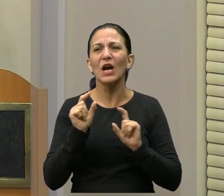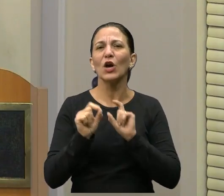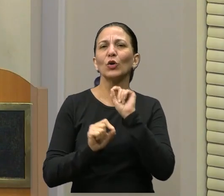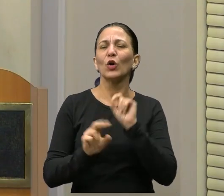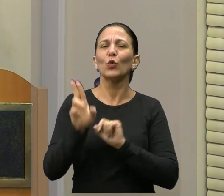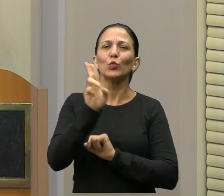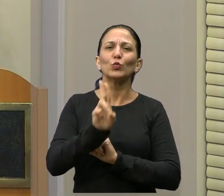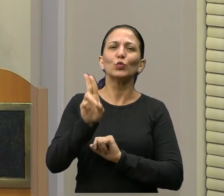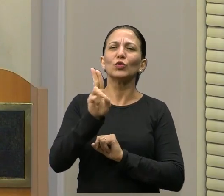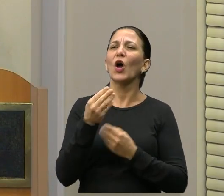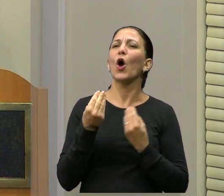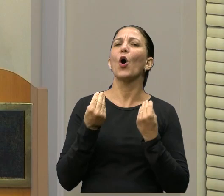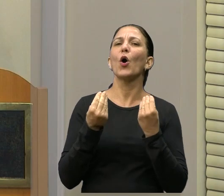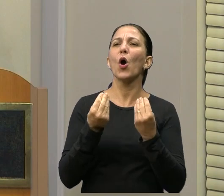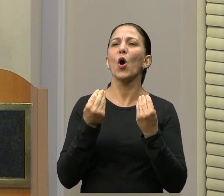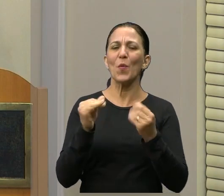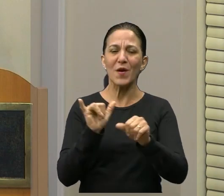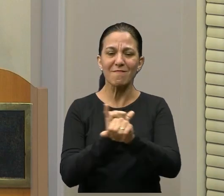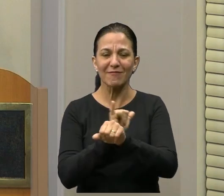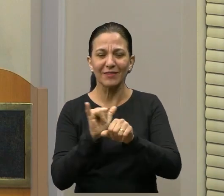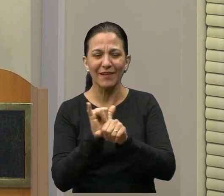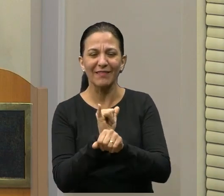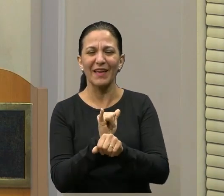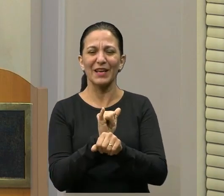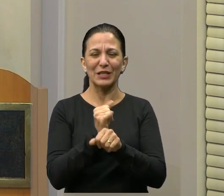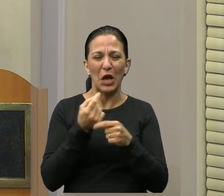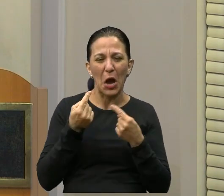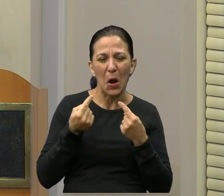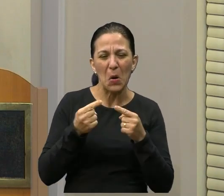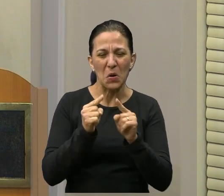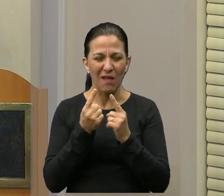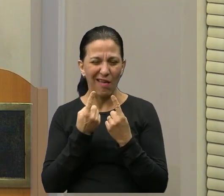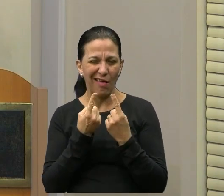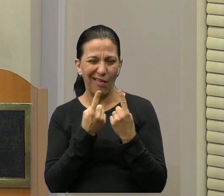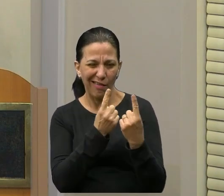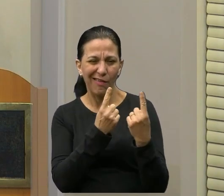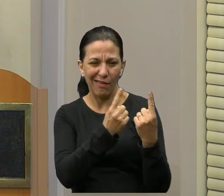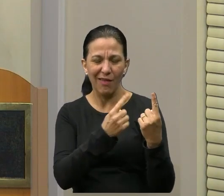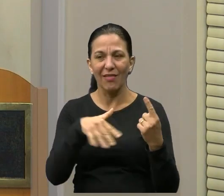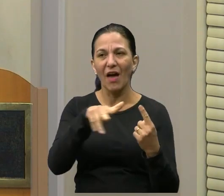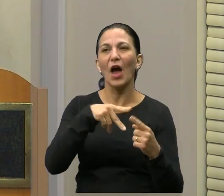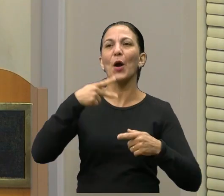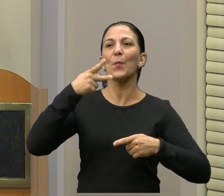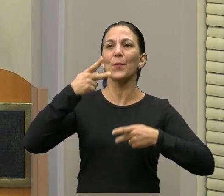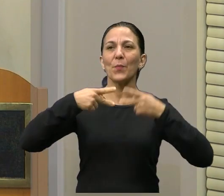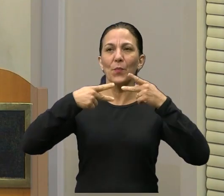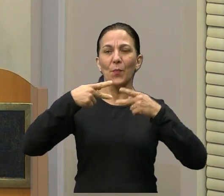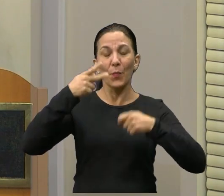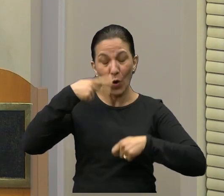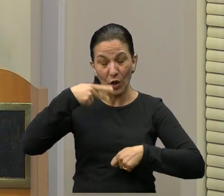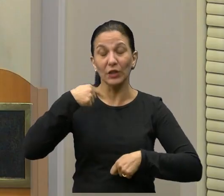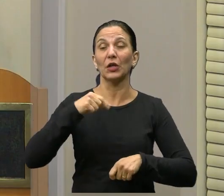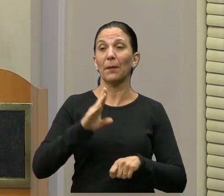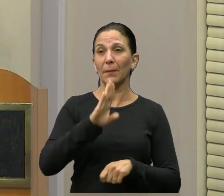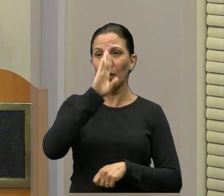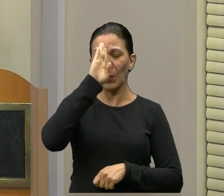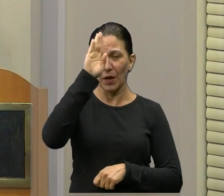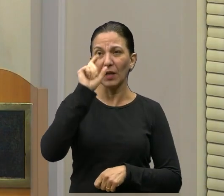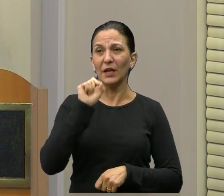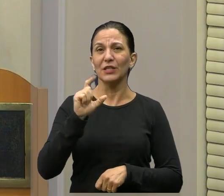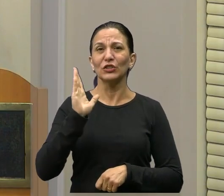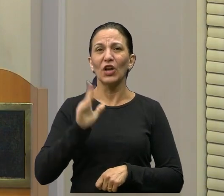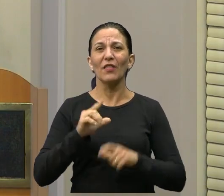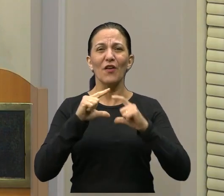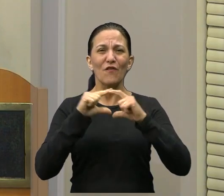ser utilizada, Maria, como instrumento de vingança ou perseguição política. Principalmente numa casa onde já